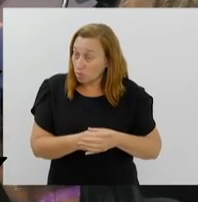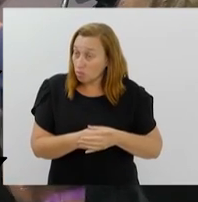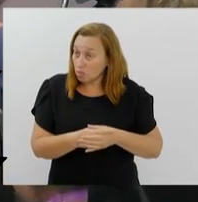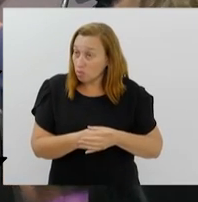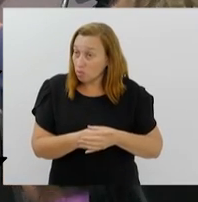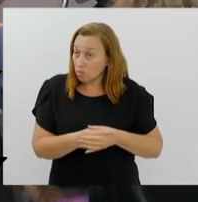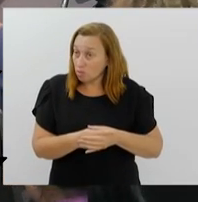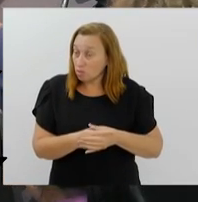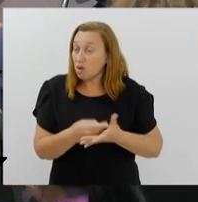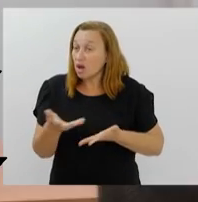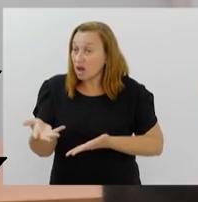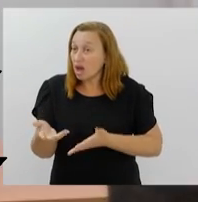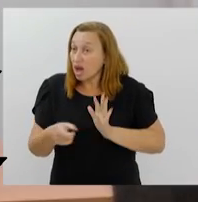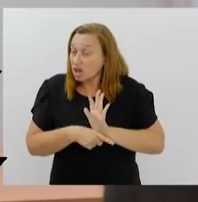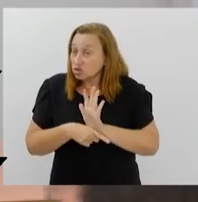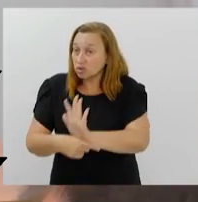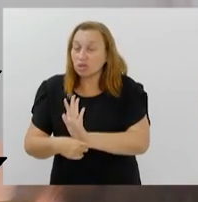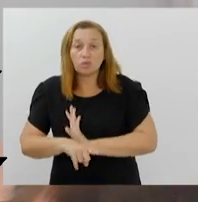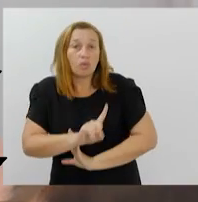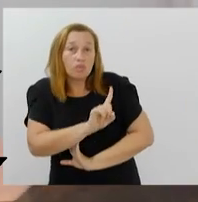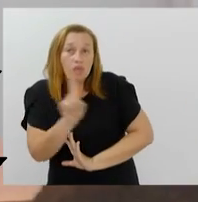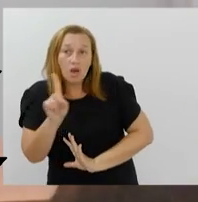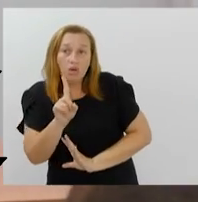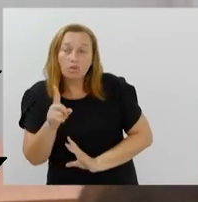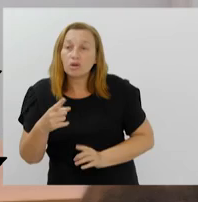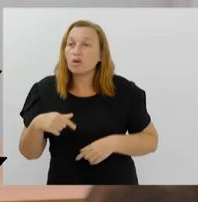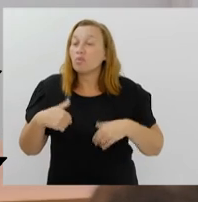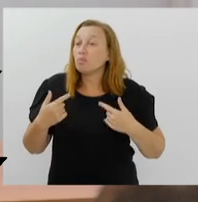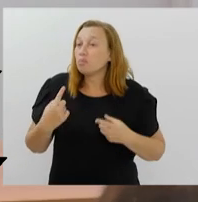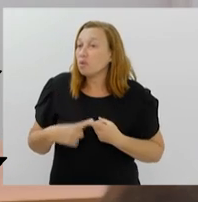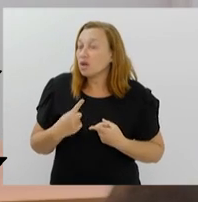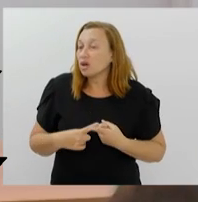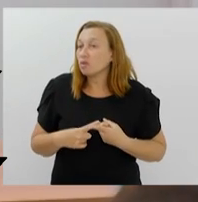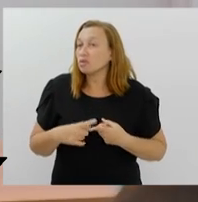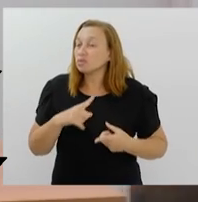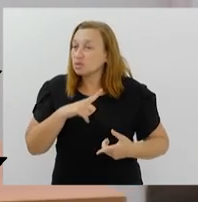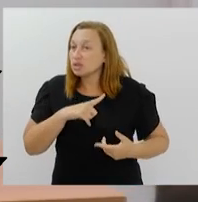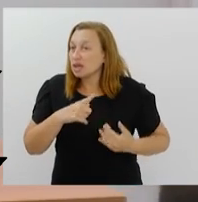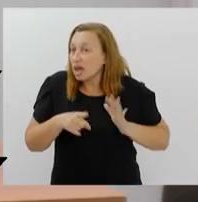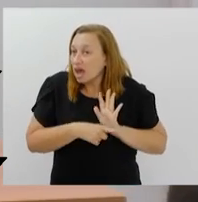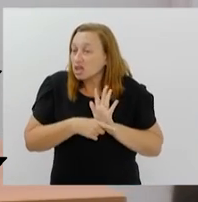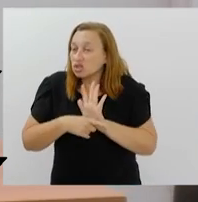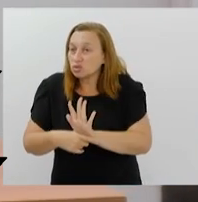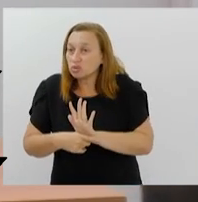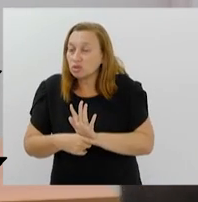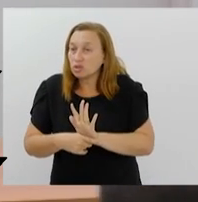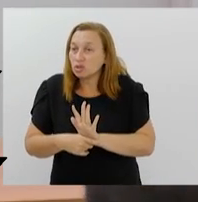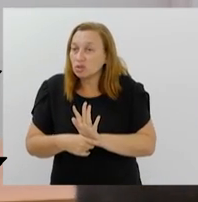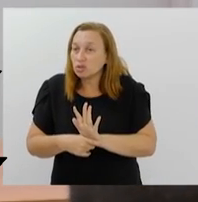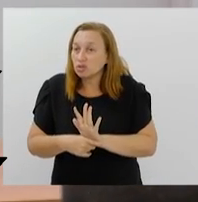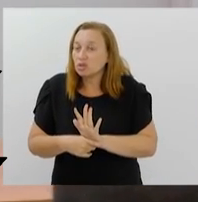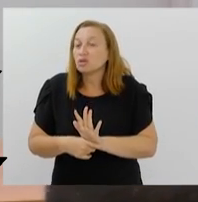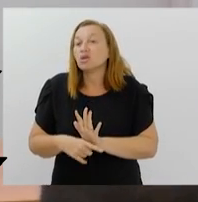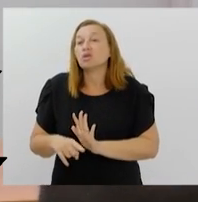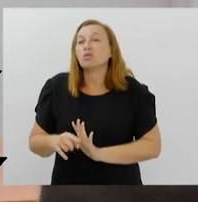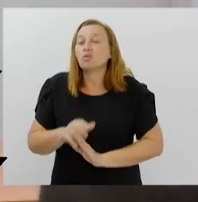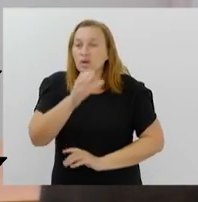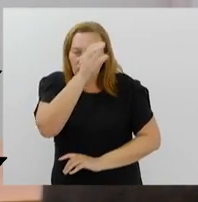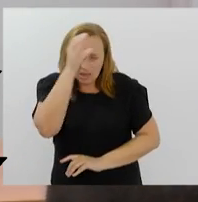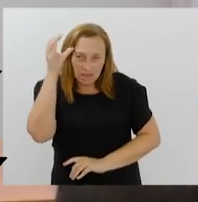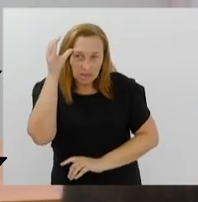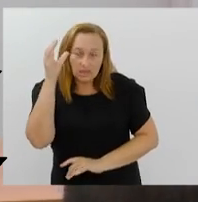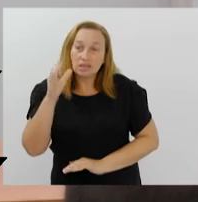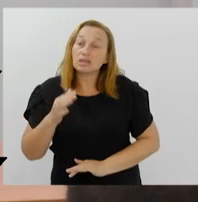entre as partes não porque assim quando tem a conciliação Eu acho que o consumidor ele sai satisfeito e o a